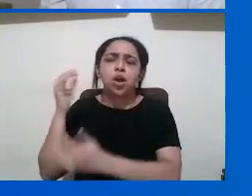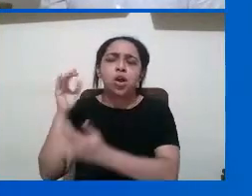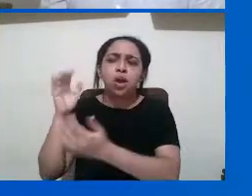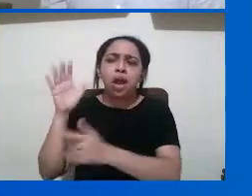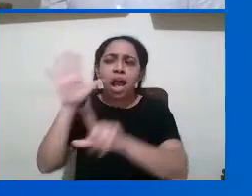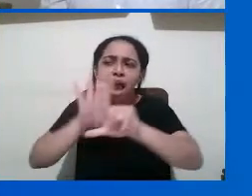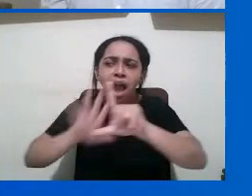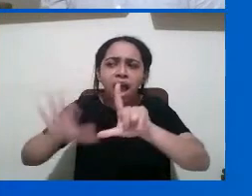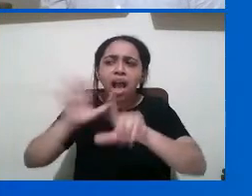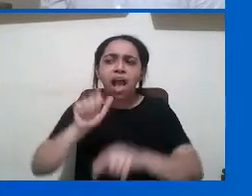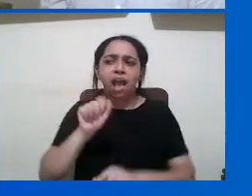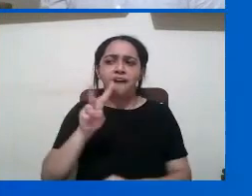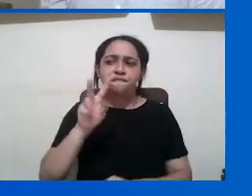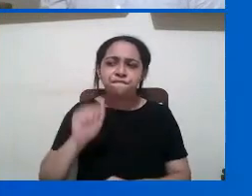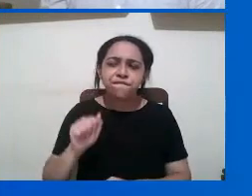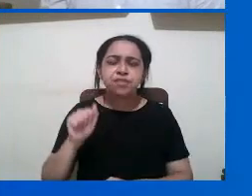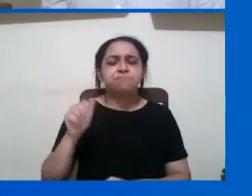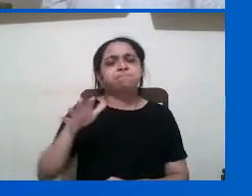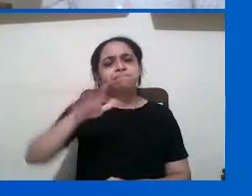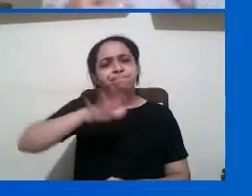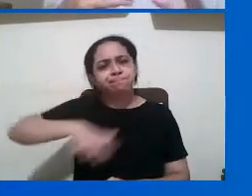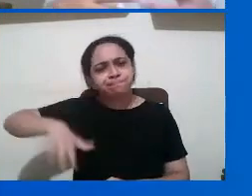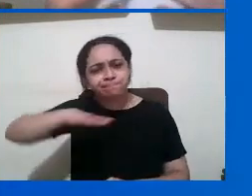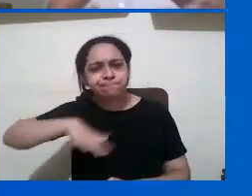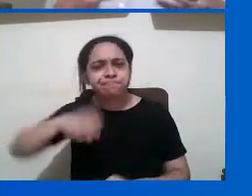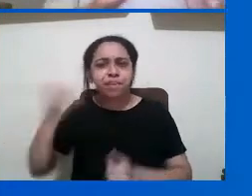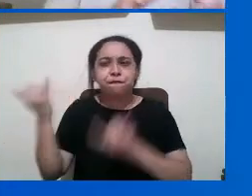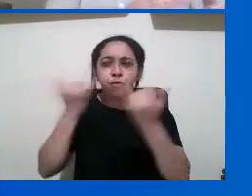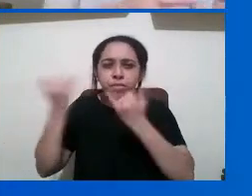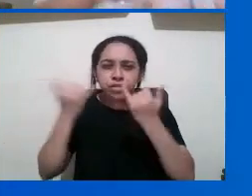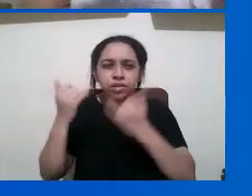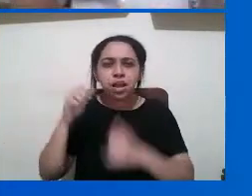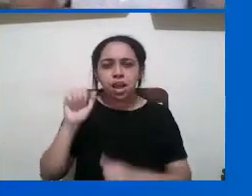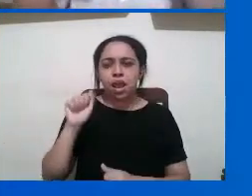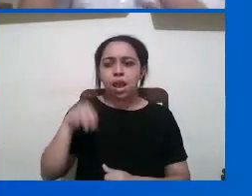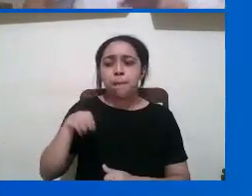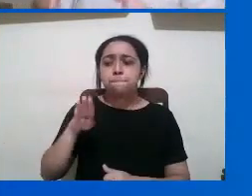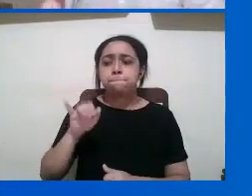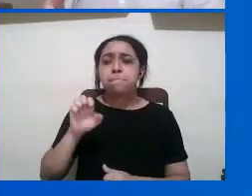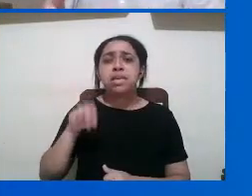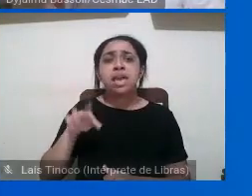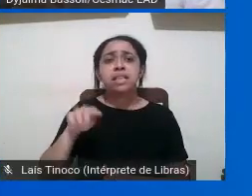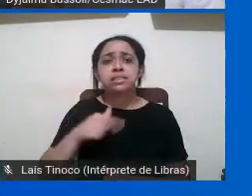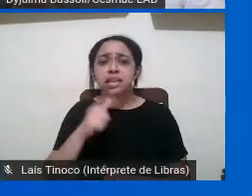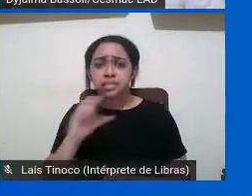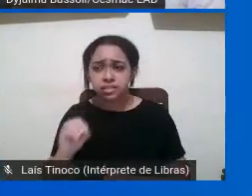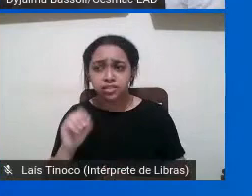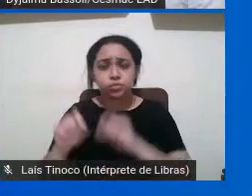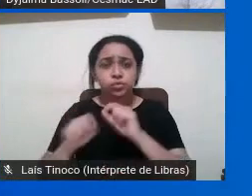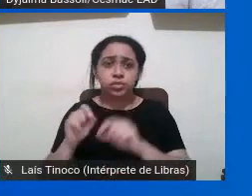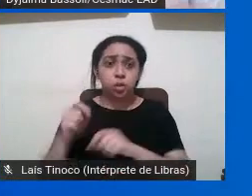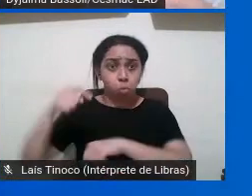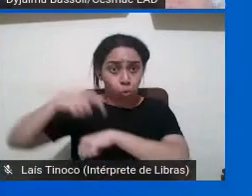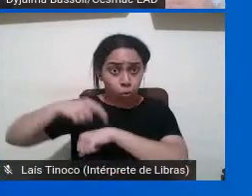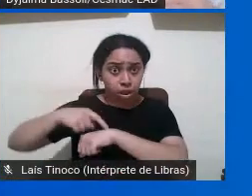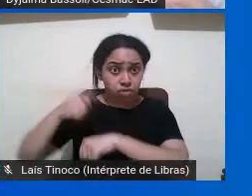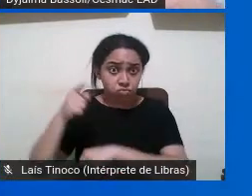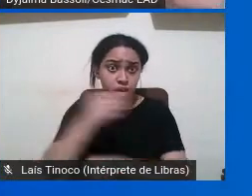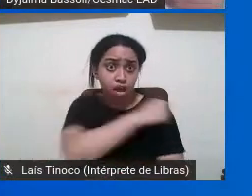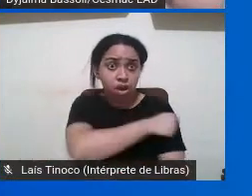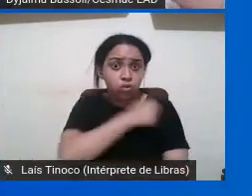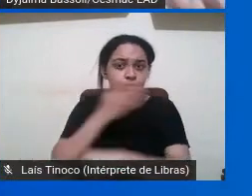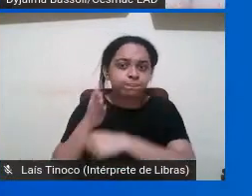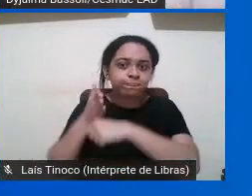ambientação para que a gente possa ter mais segurança de que ao entrar propriamente no curso Ele já esteja